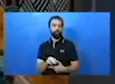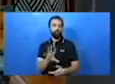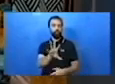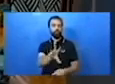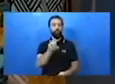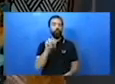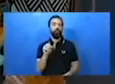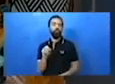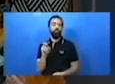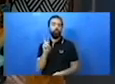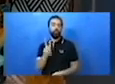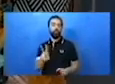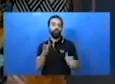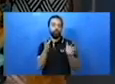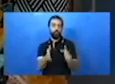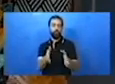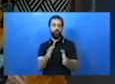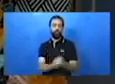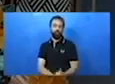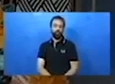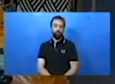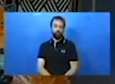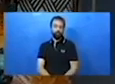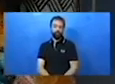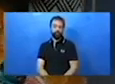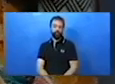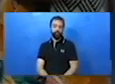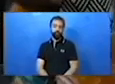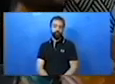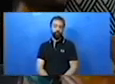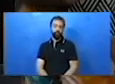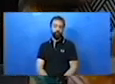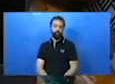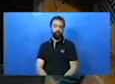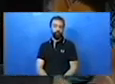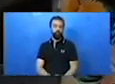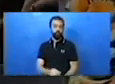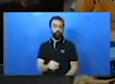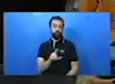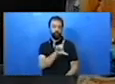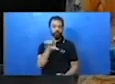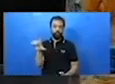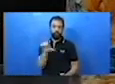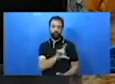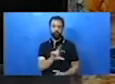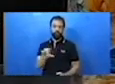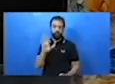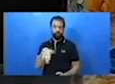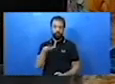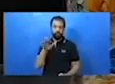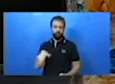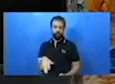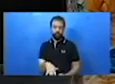quantas, quarto ano? Olha aqui em cima. 2 partes. 1, 2. E